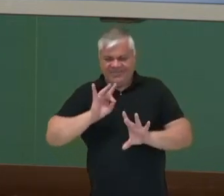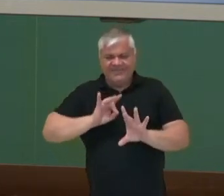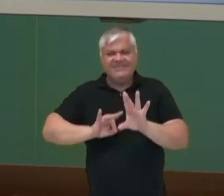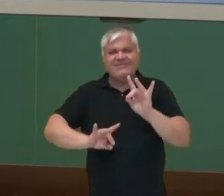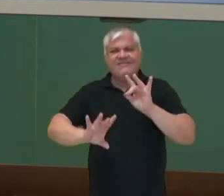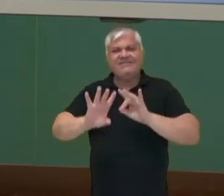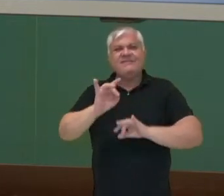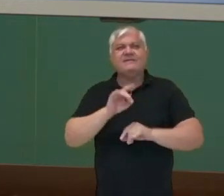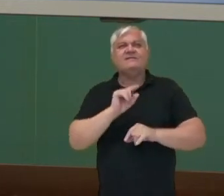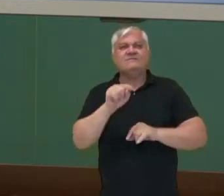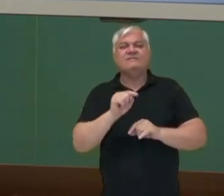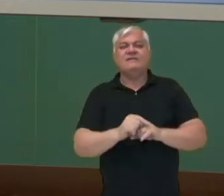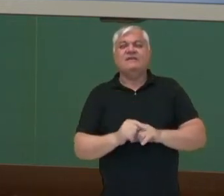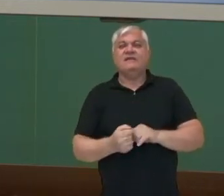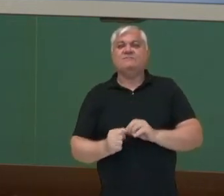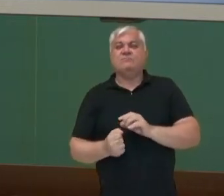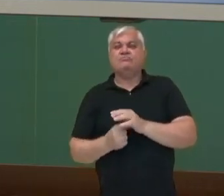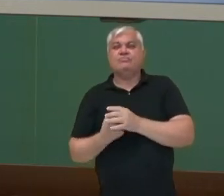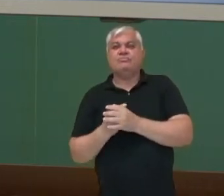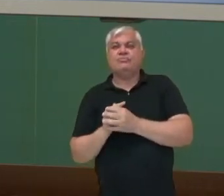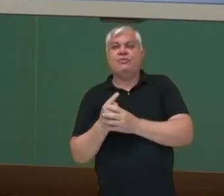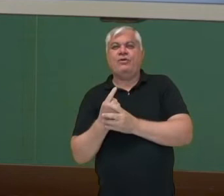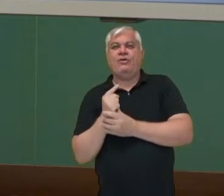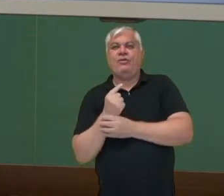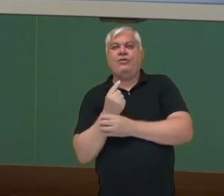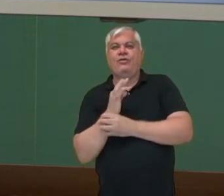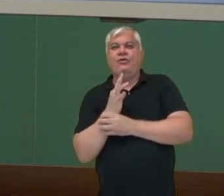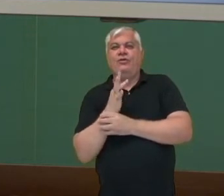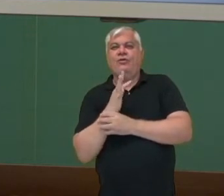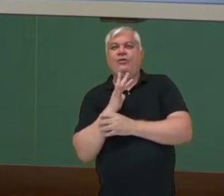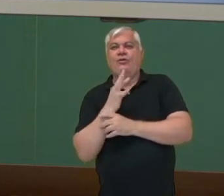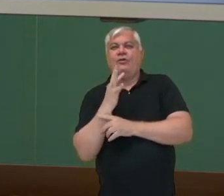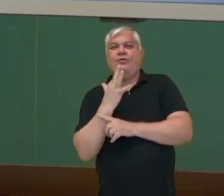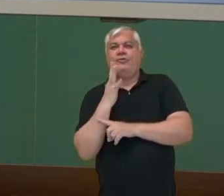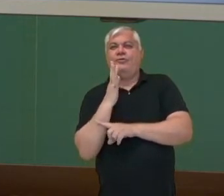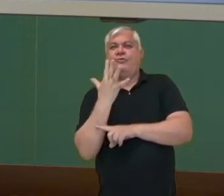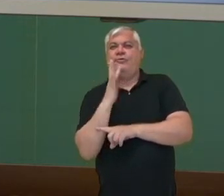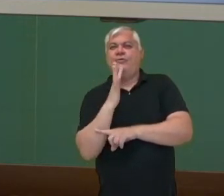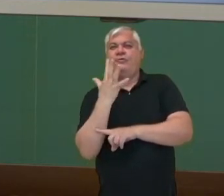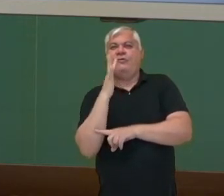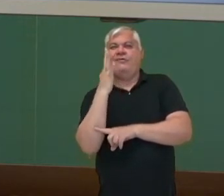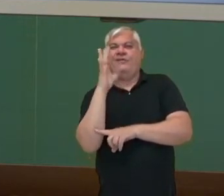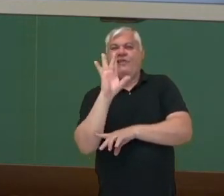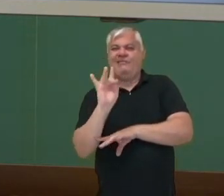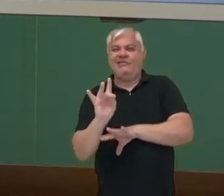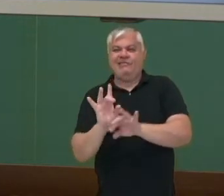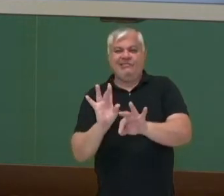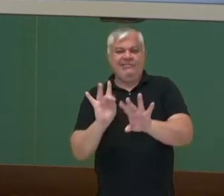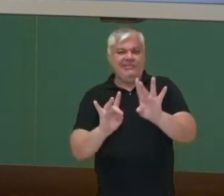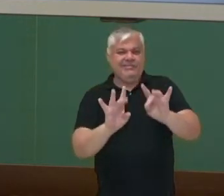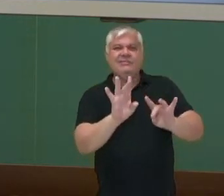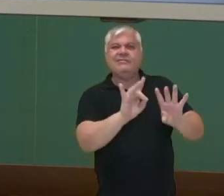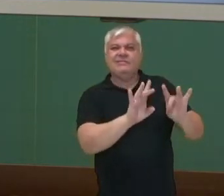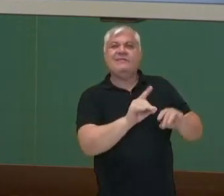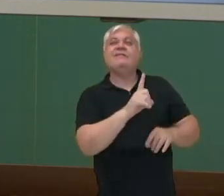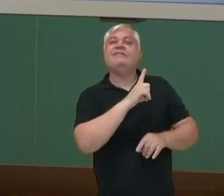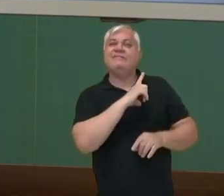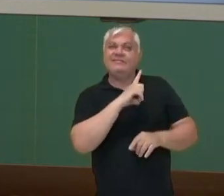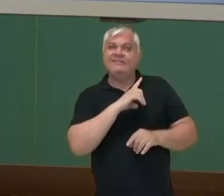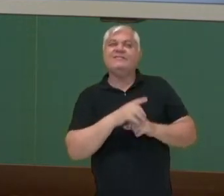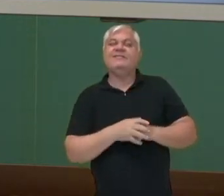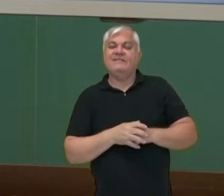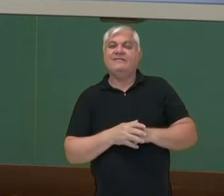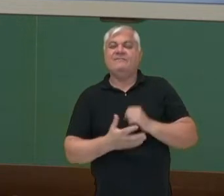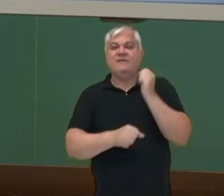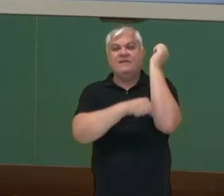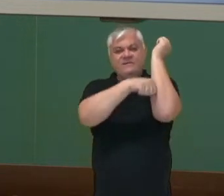e a gente vai ter plantas que se adaptam a essas condições desse solo nas regiões ali dos mangues, né, e as